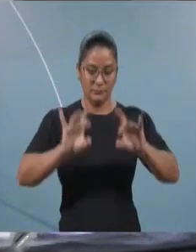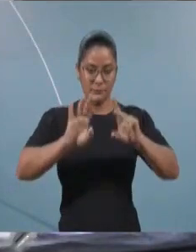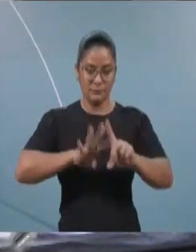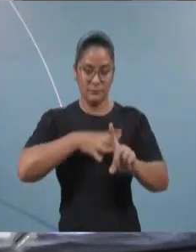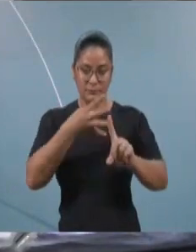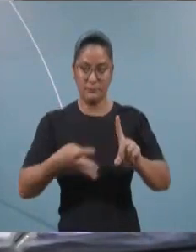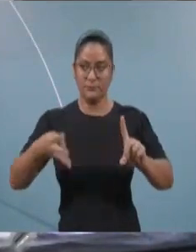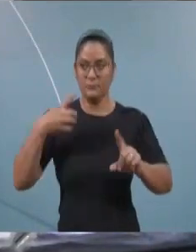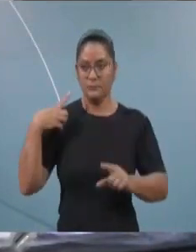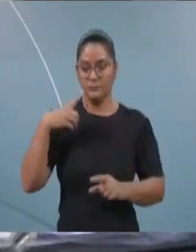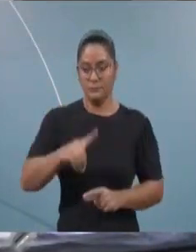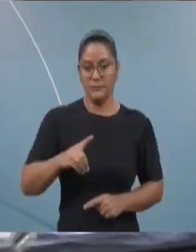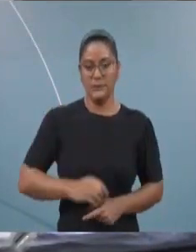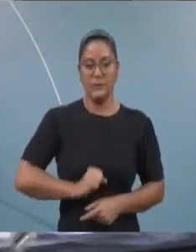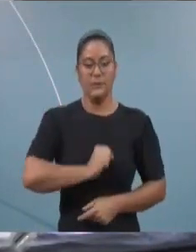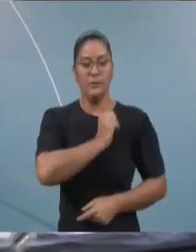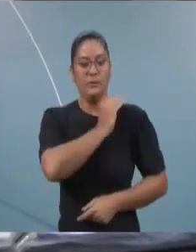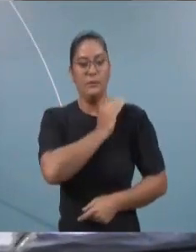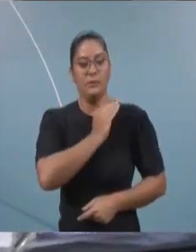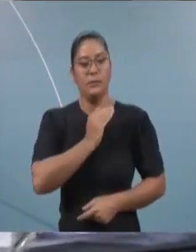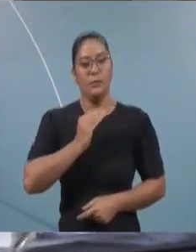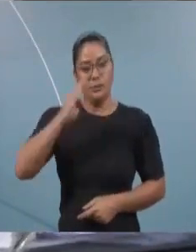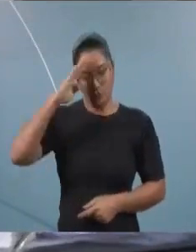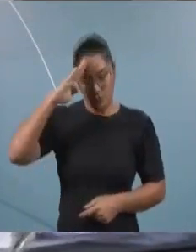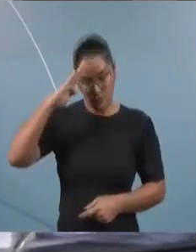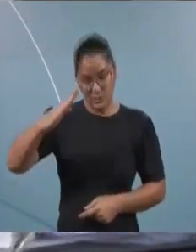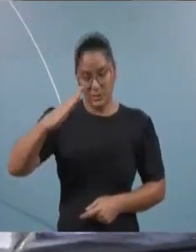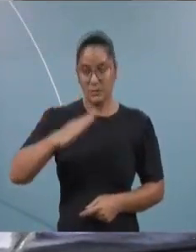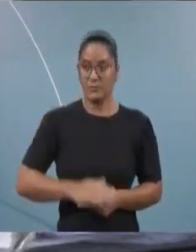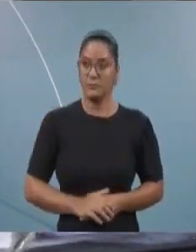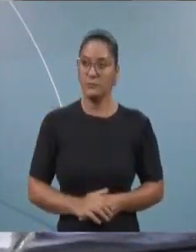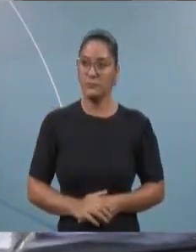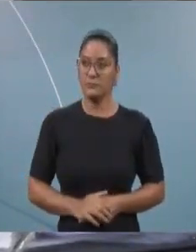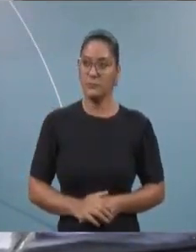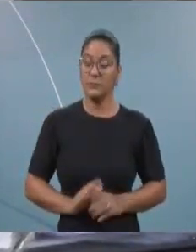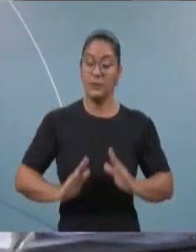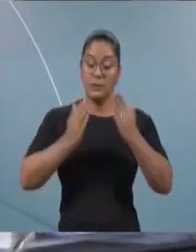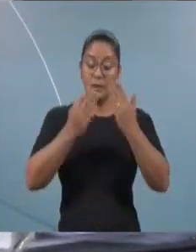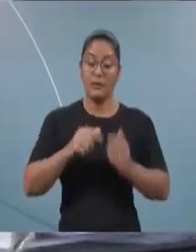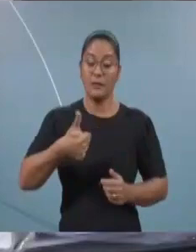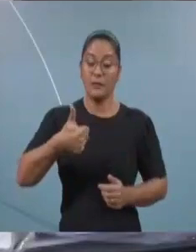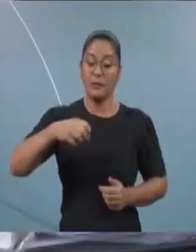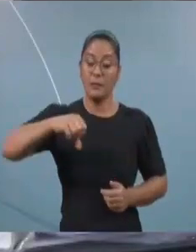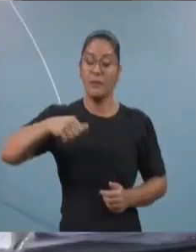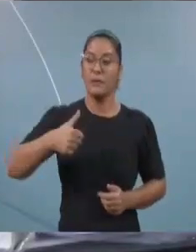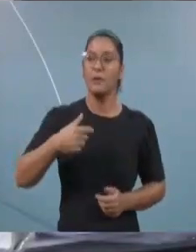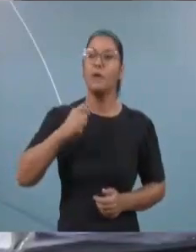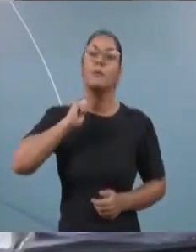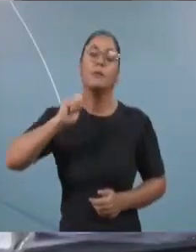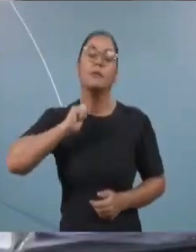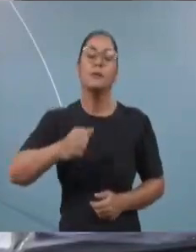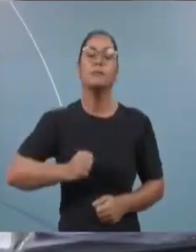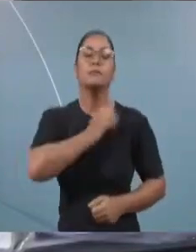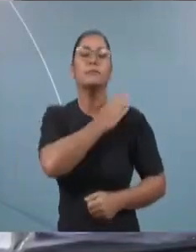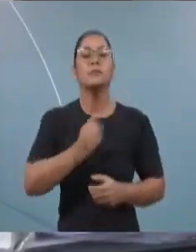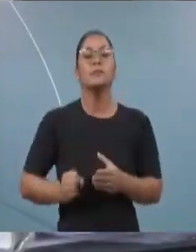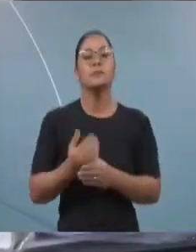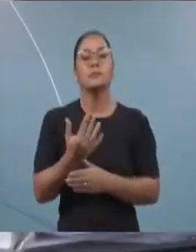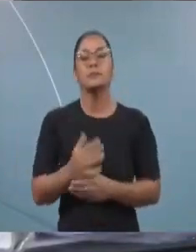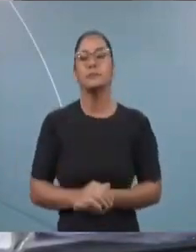homenagem ao Dia do exército brasileiro celebrando celebrada em 19 de Abril iniciativa Deputado Coronel